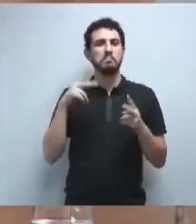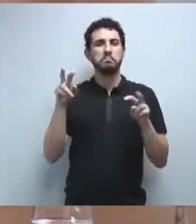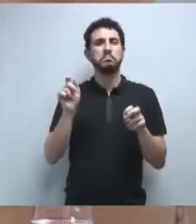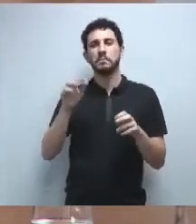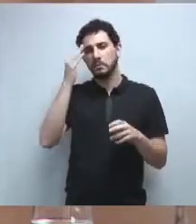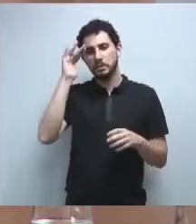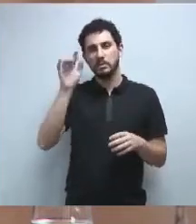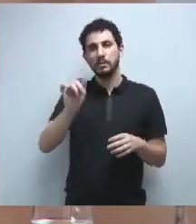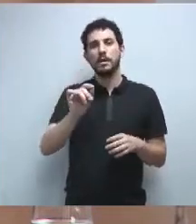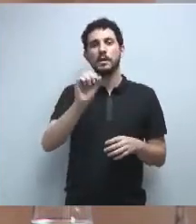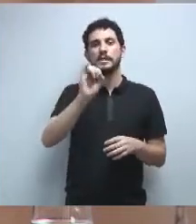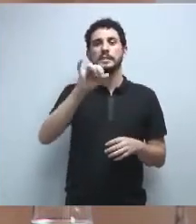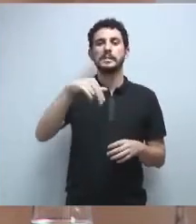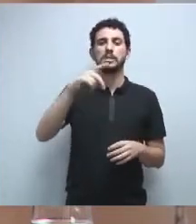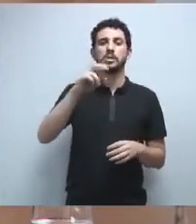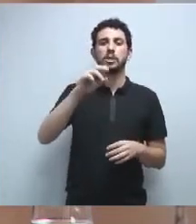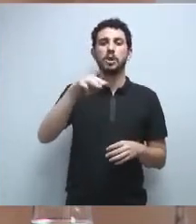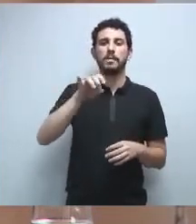geladeira